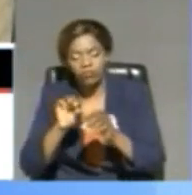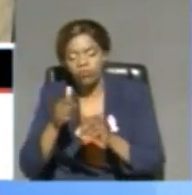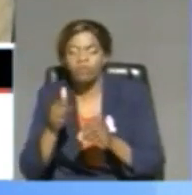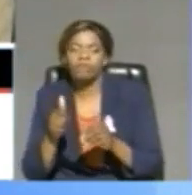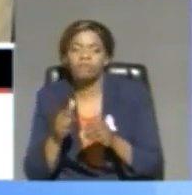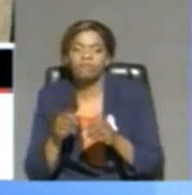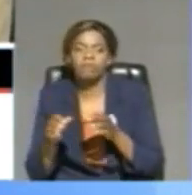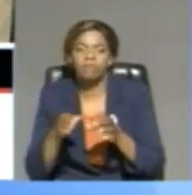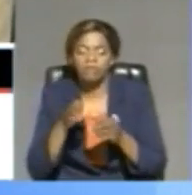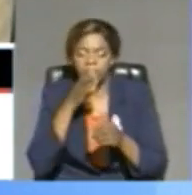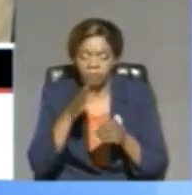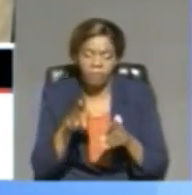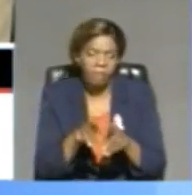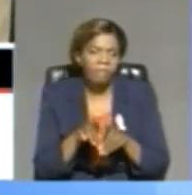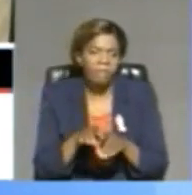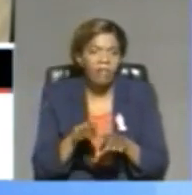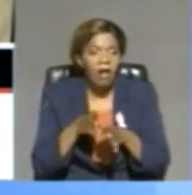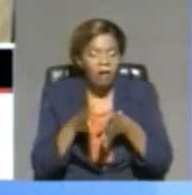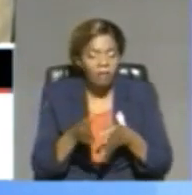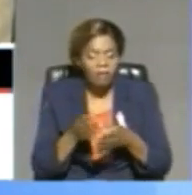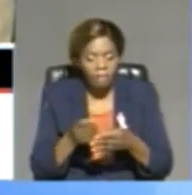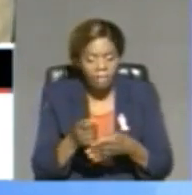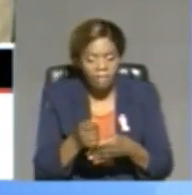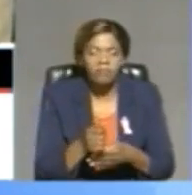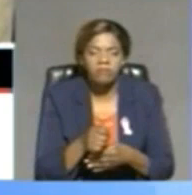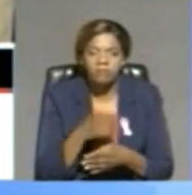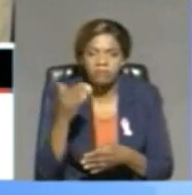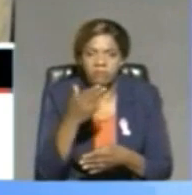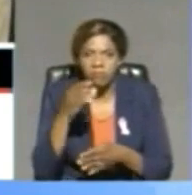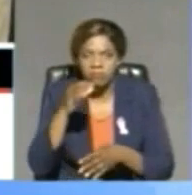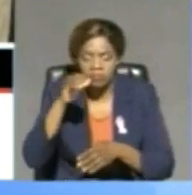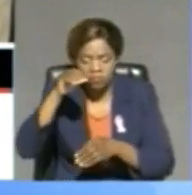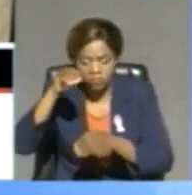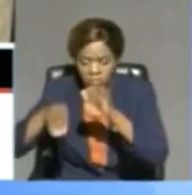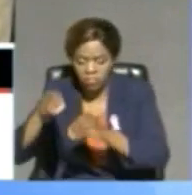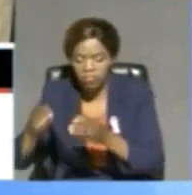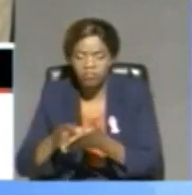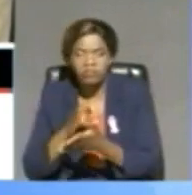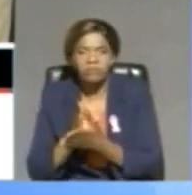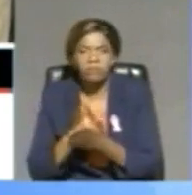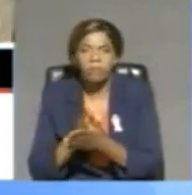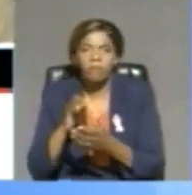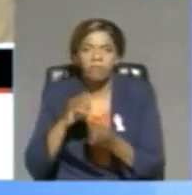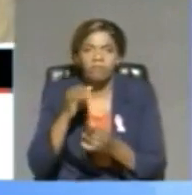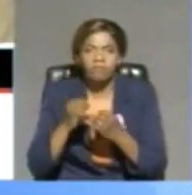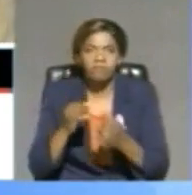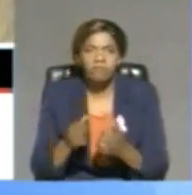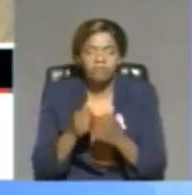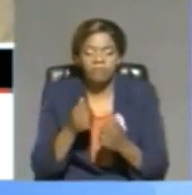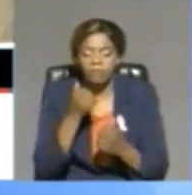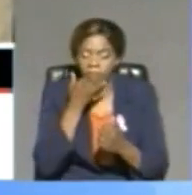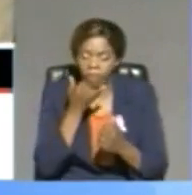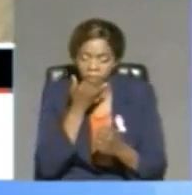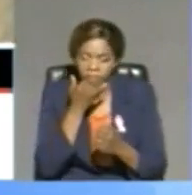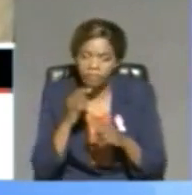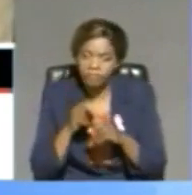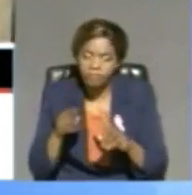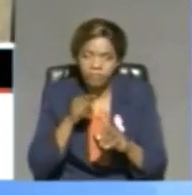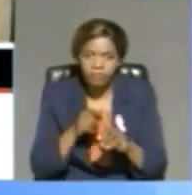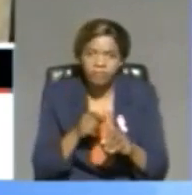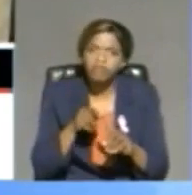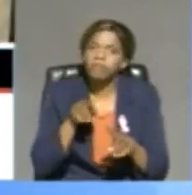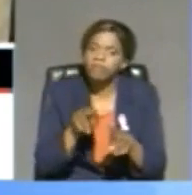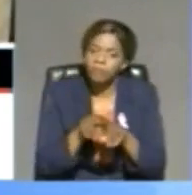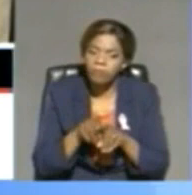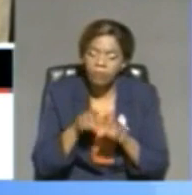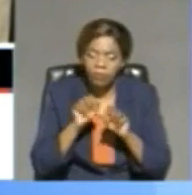as eleições, e se acontecer algo que seja contrário ao grupo do PT, por exemplo, isso também poderá